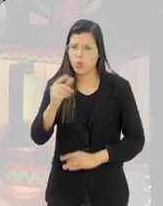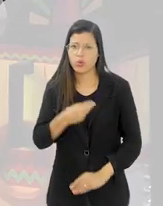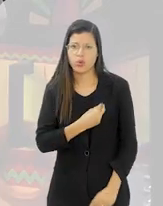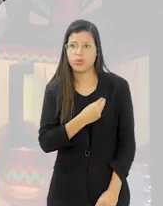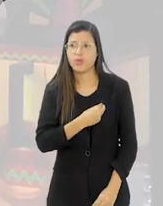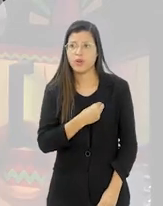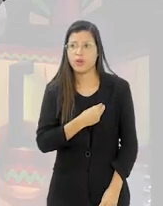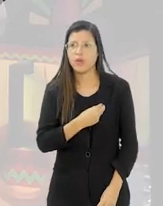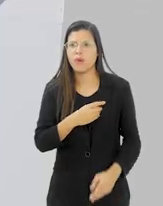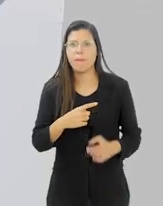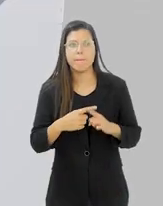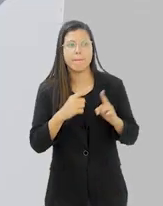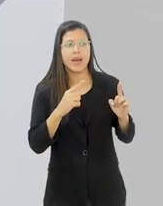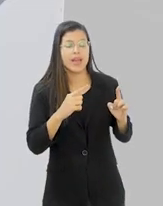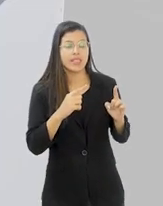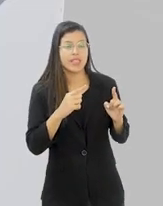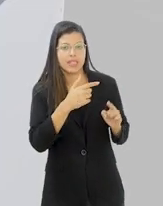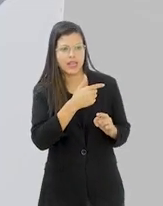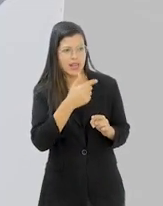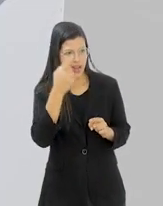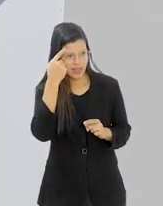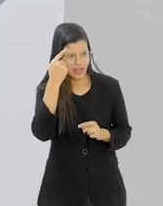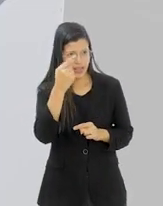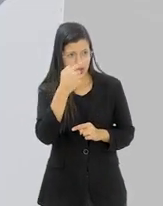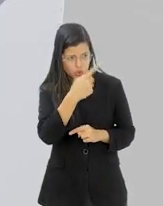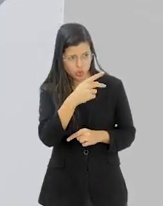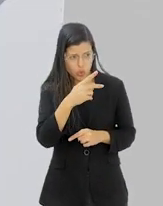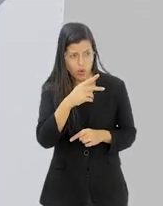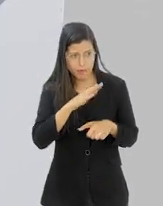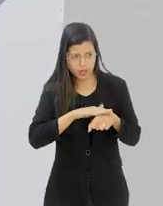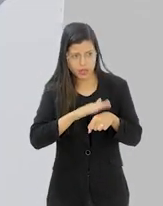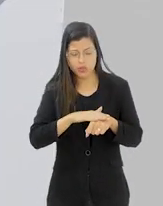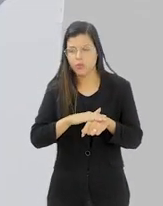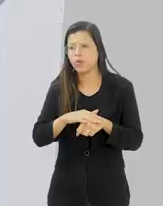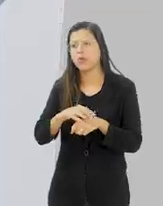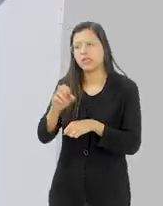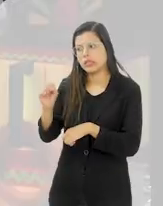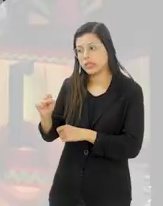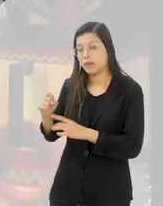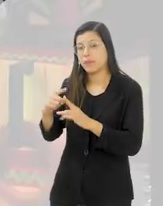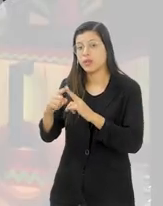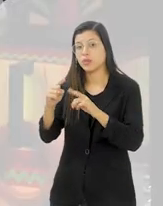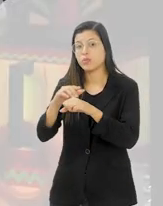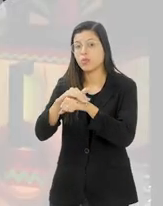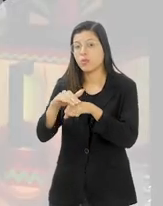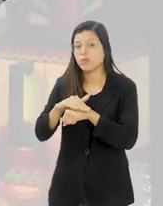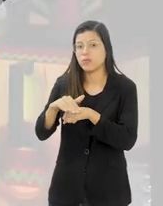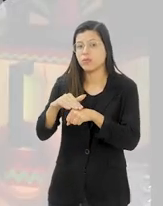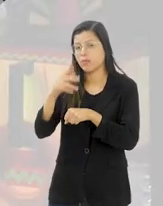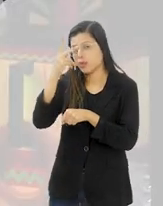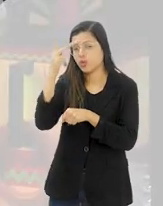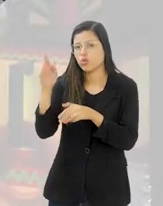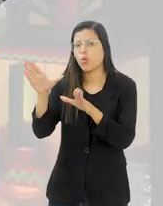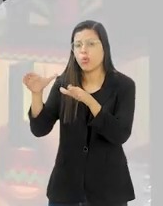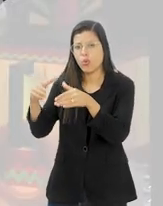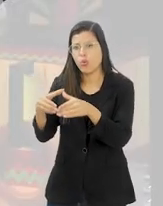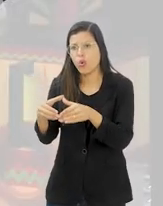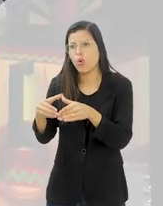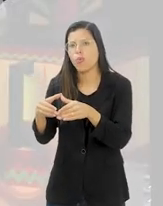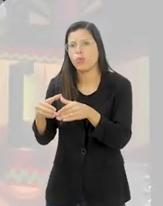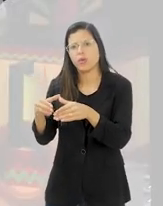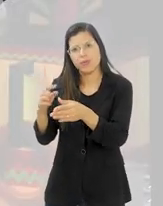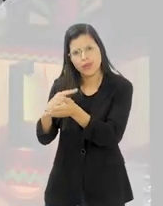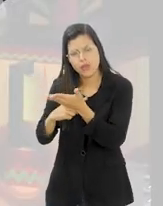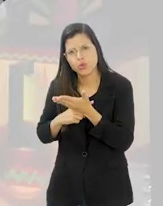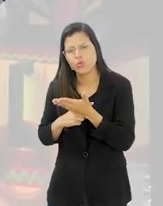nós. E essa escolha é parte de você mesmo? Sim, mas eu converso com as pessoas que estão no grupo, que contribuem, né?